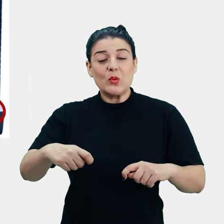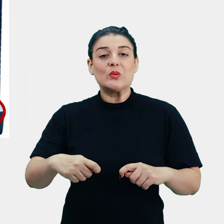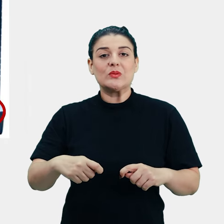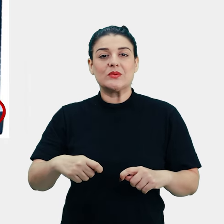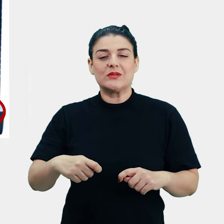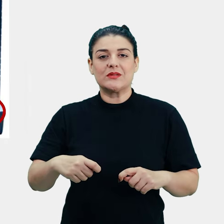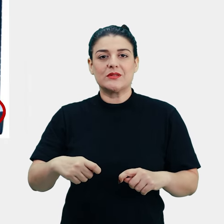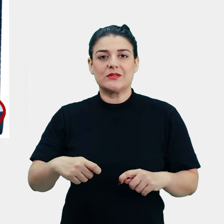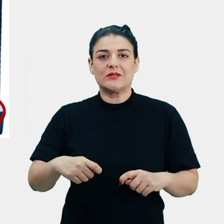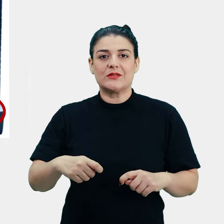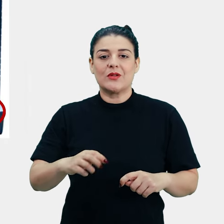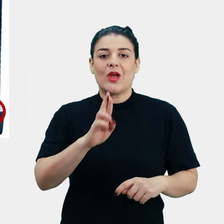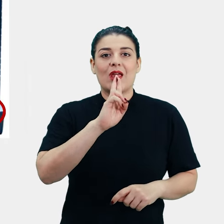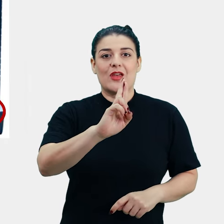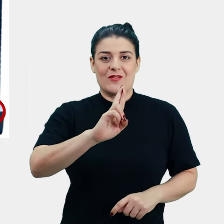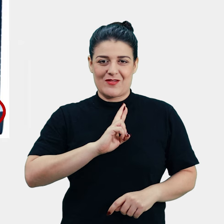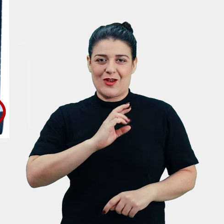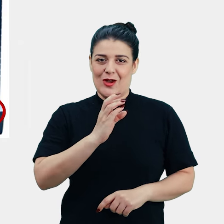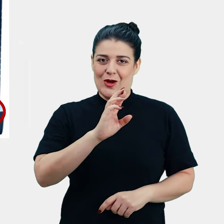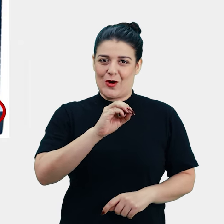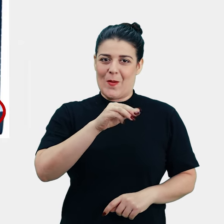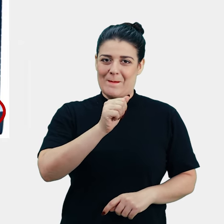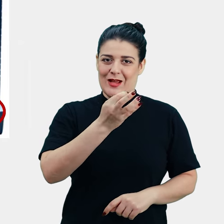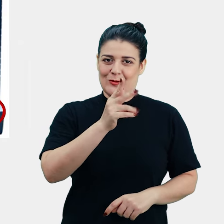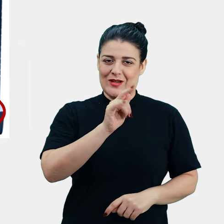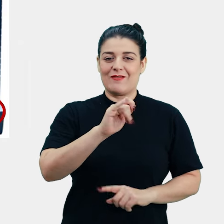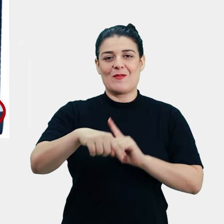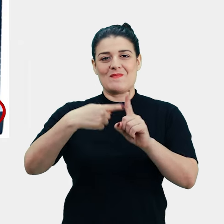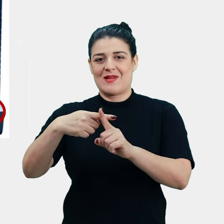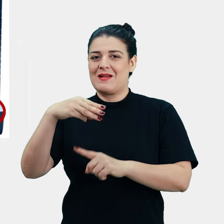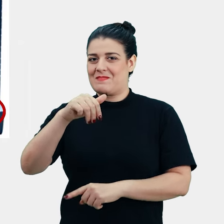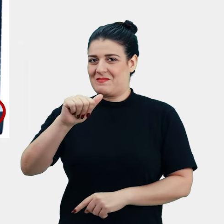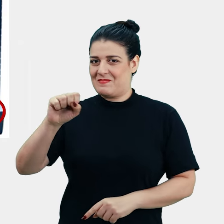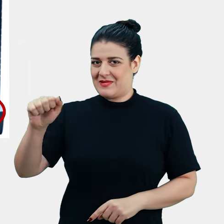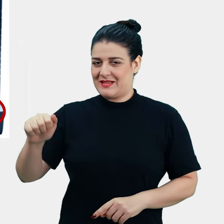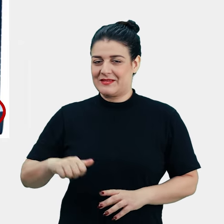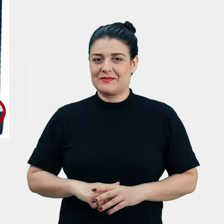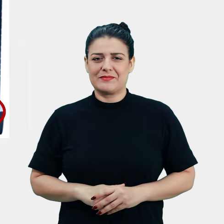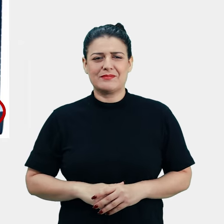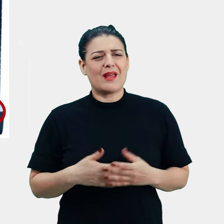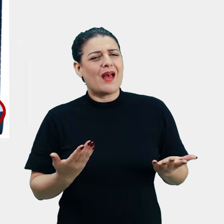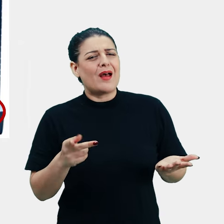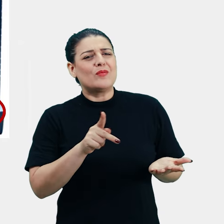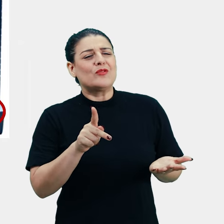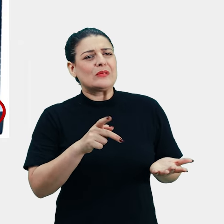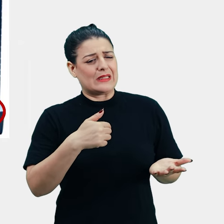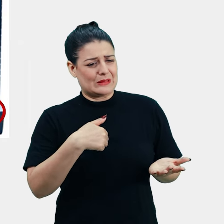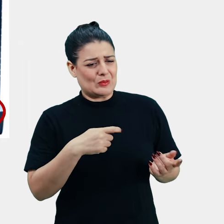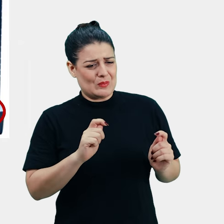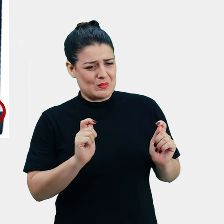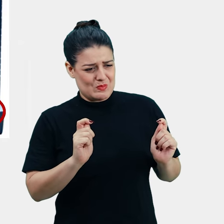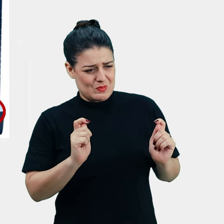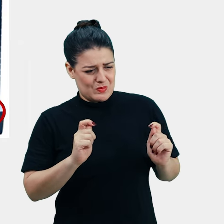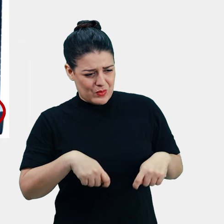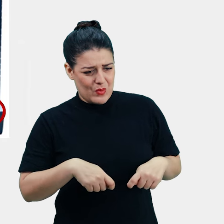também ter ali um perfil cromatográfico e as massas. Ah, Carla, mas eu também posso.